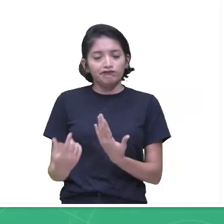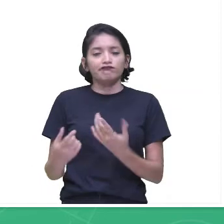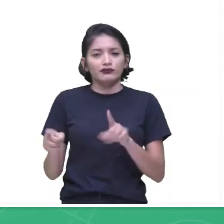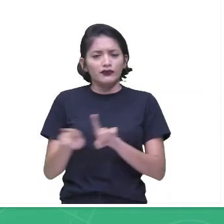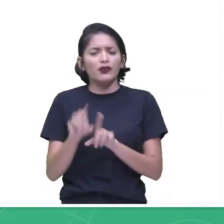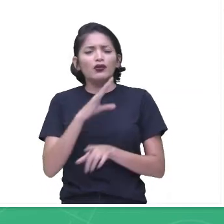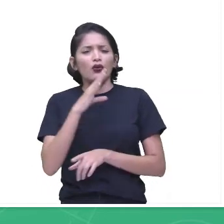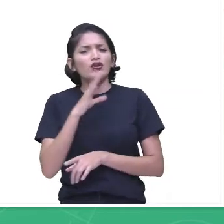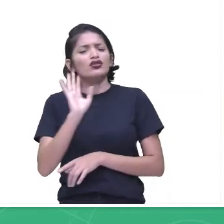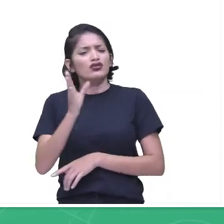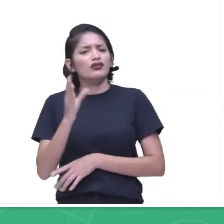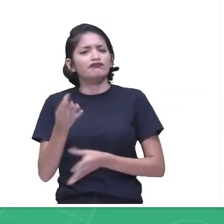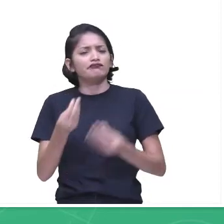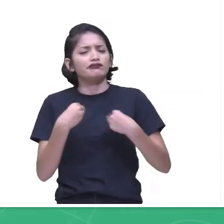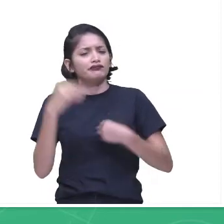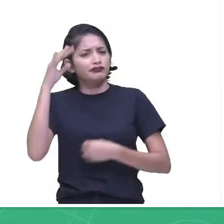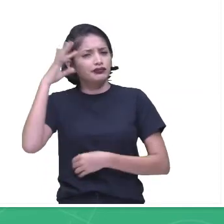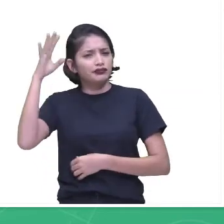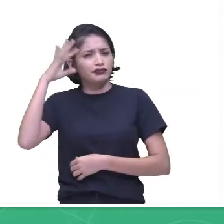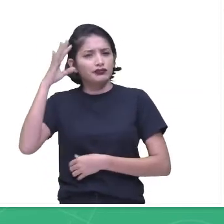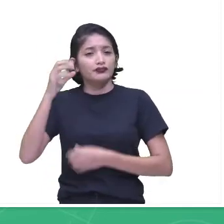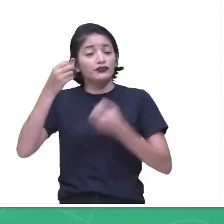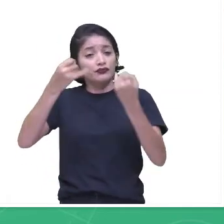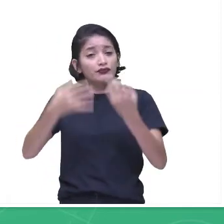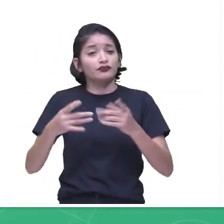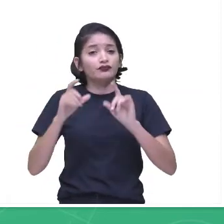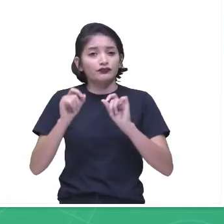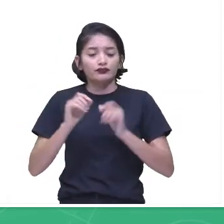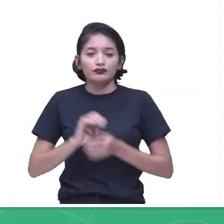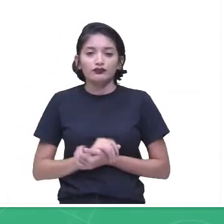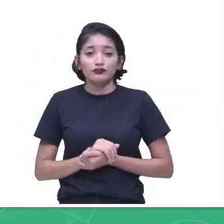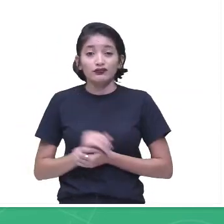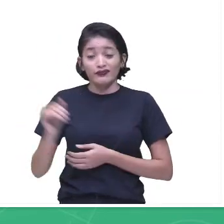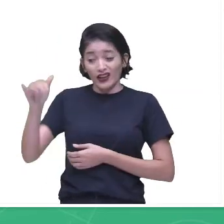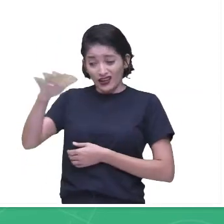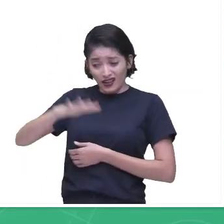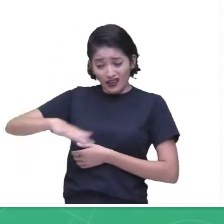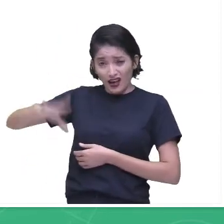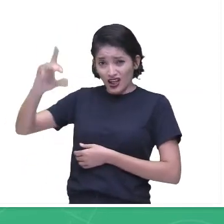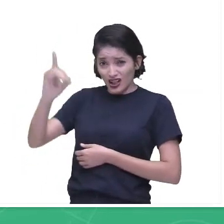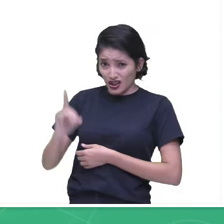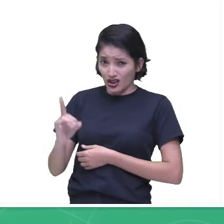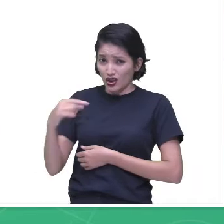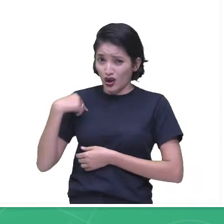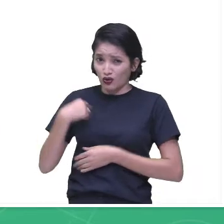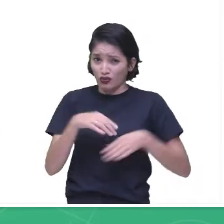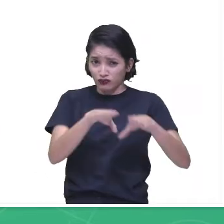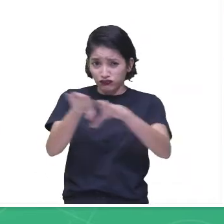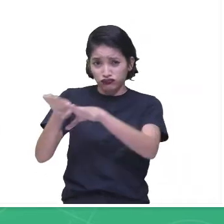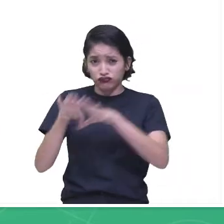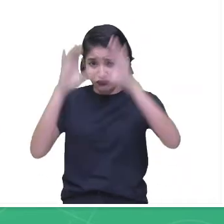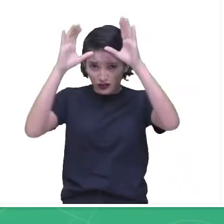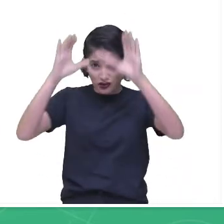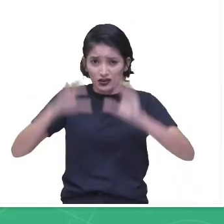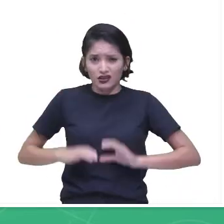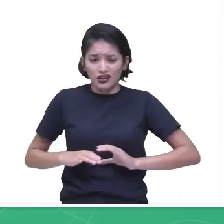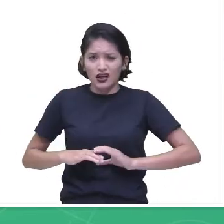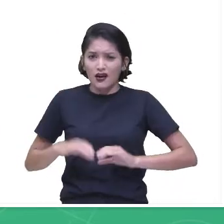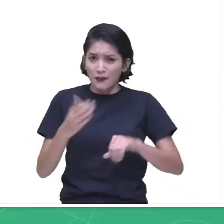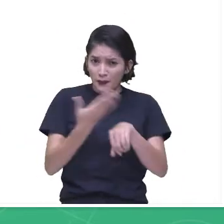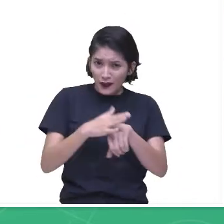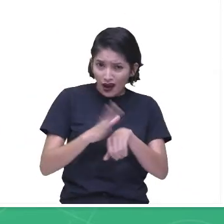trazer uma reflexão a essa questão. Ele diz assim: se no campo do direito somos todos cidadãos, na prática isso